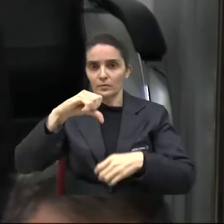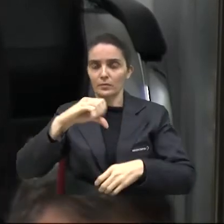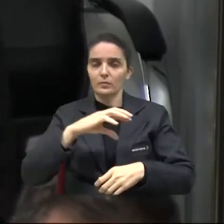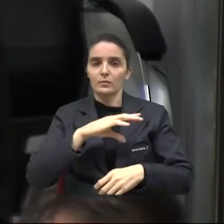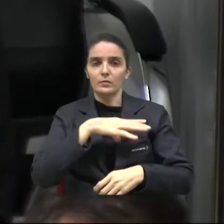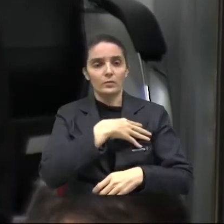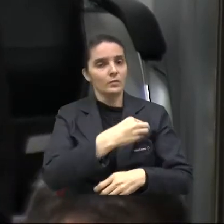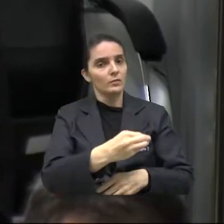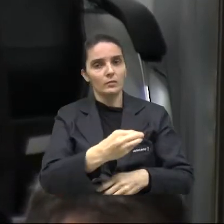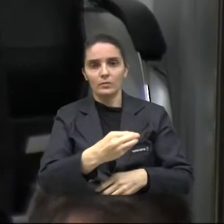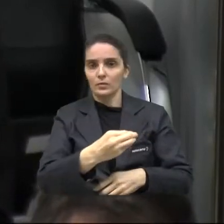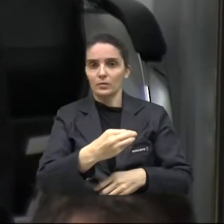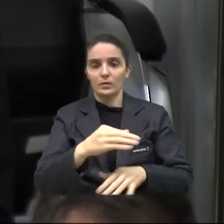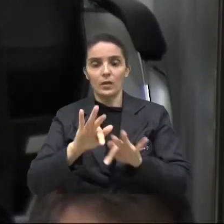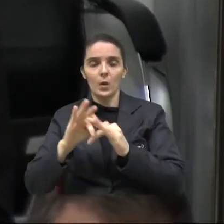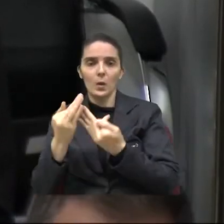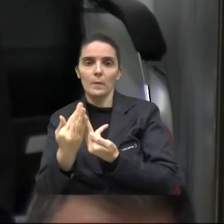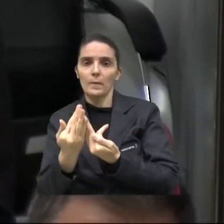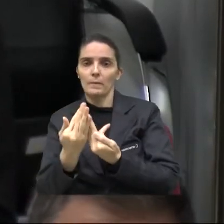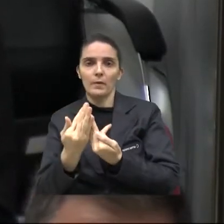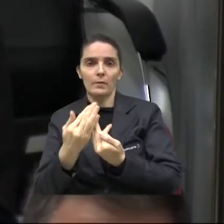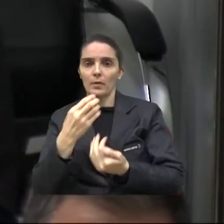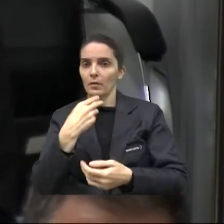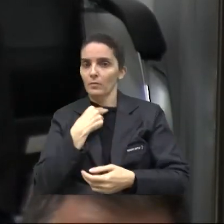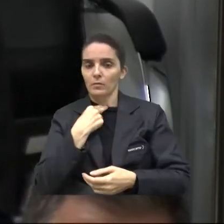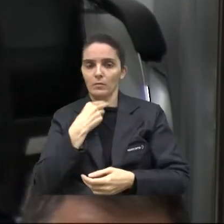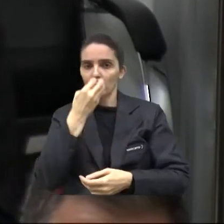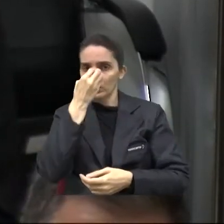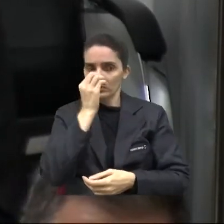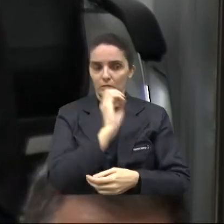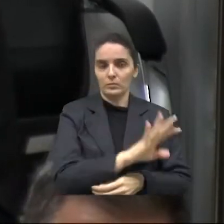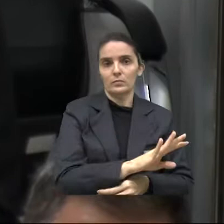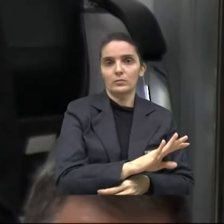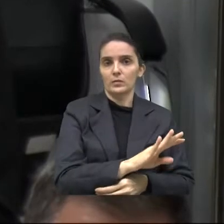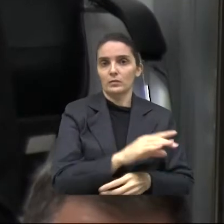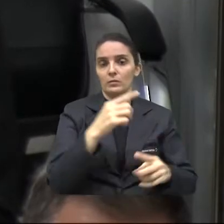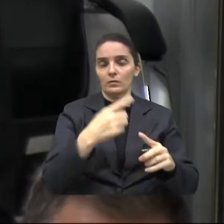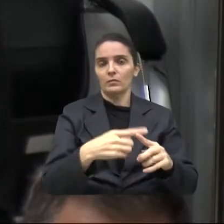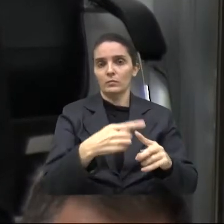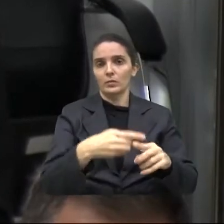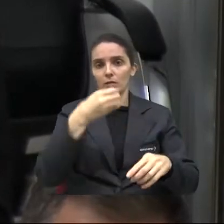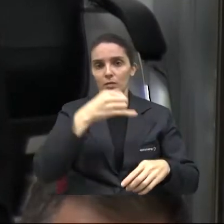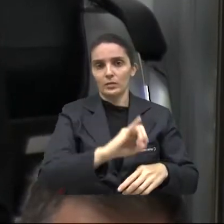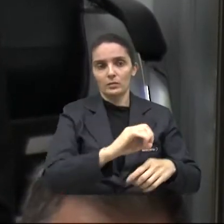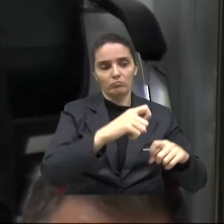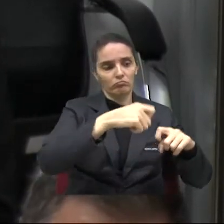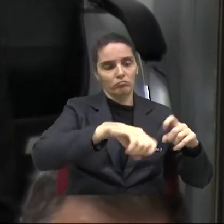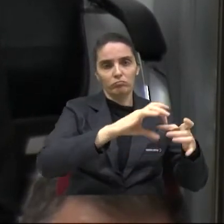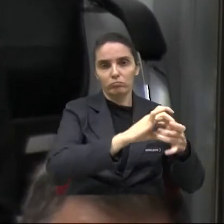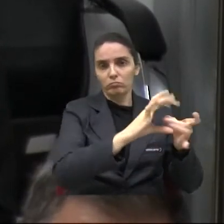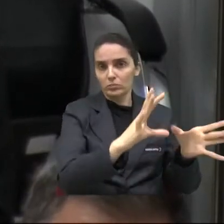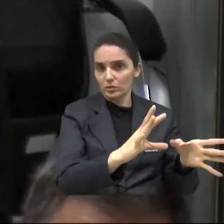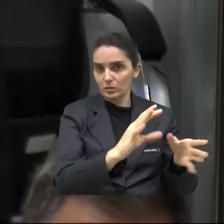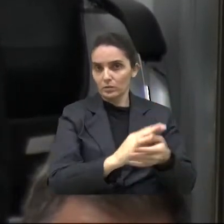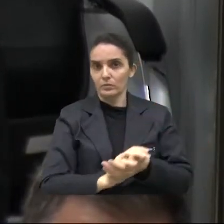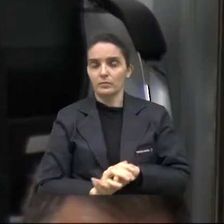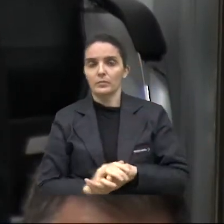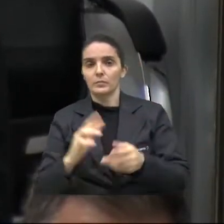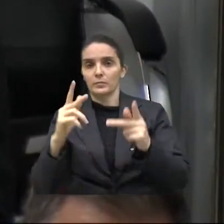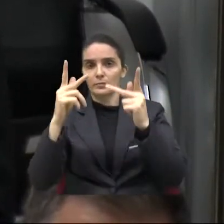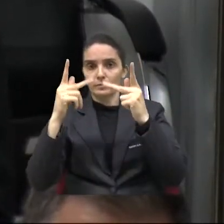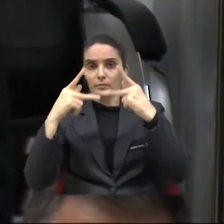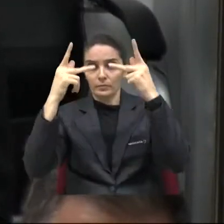discriminado pela família ao revelar sua orientação sexual ou identidade de gênero. Parágrafo único. A expulsão do